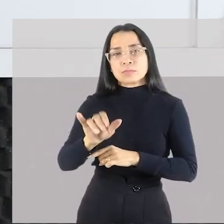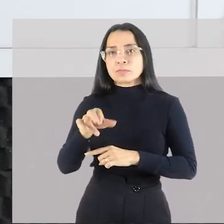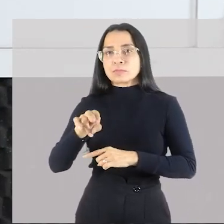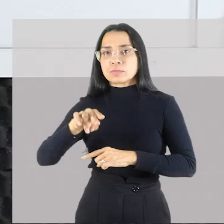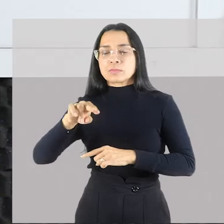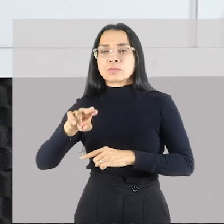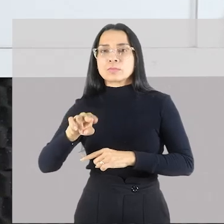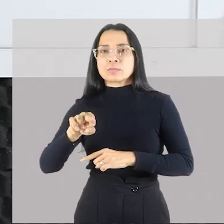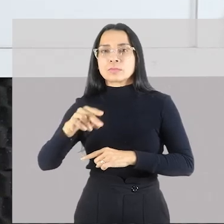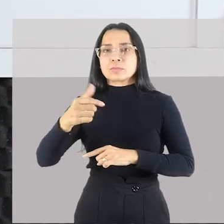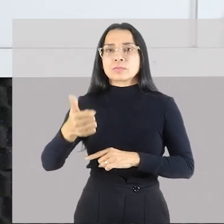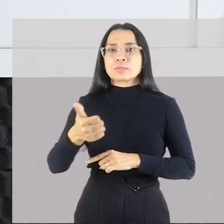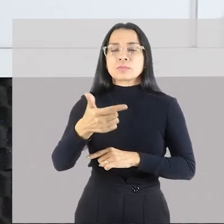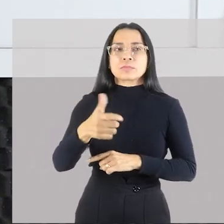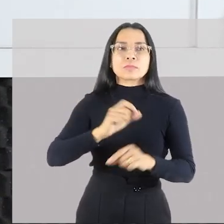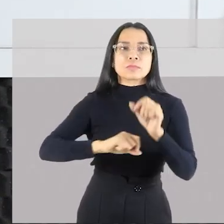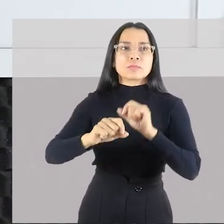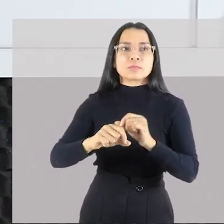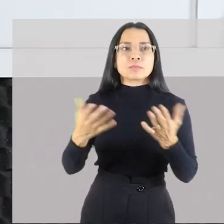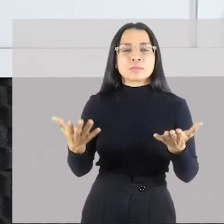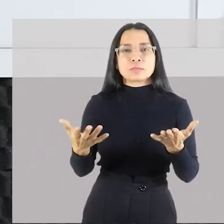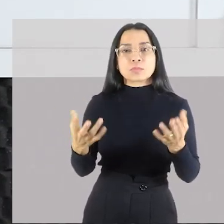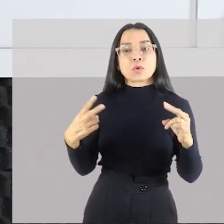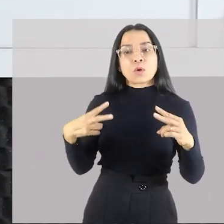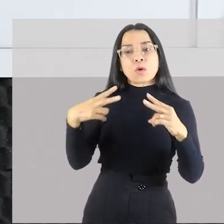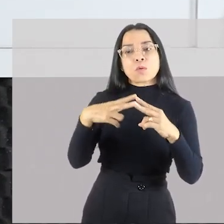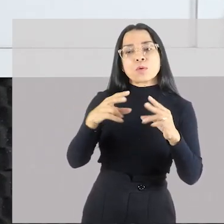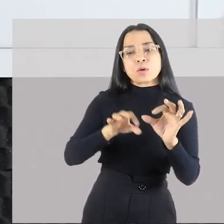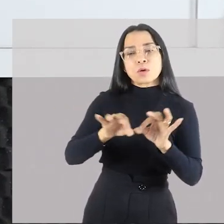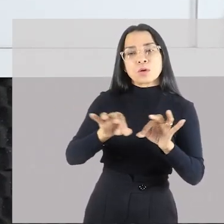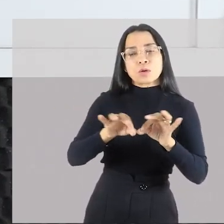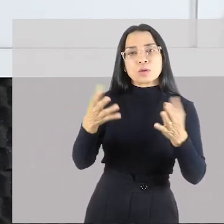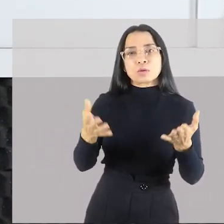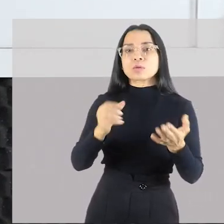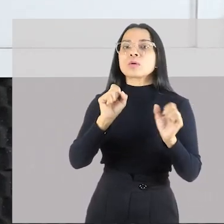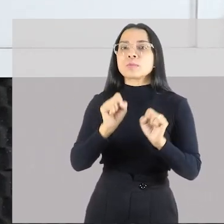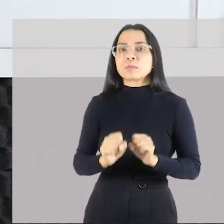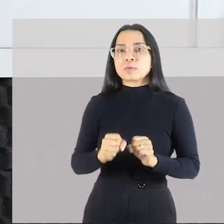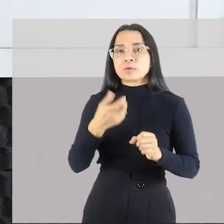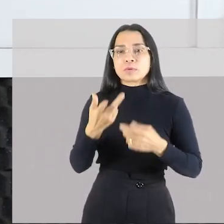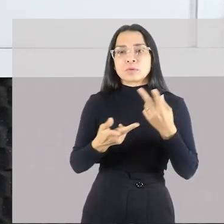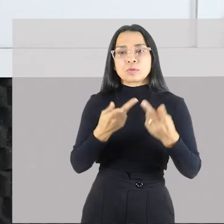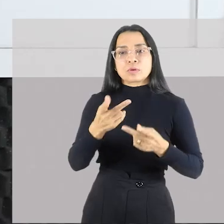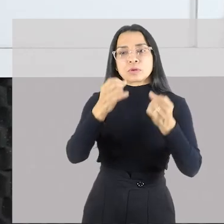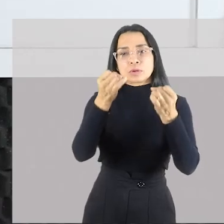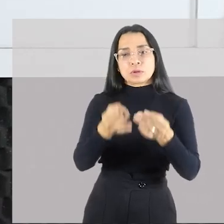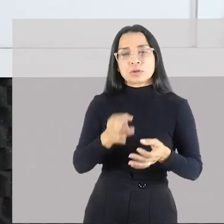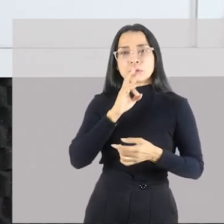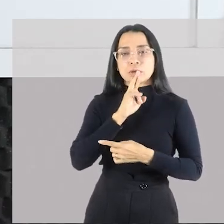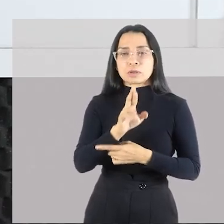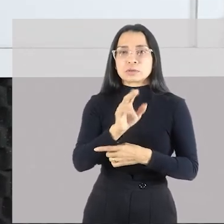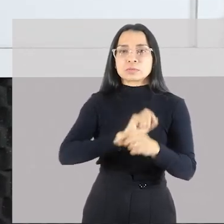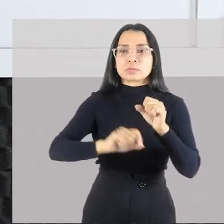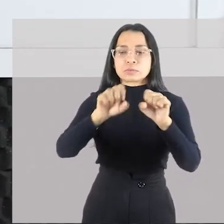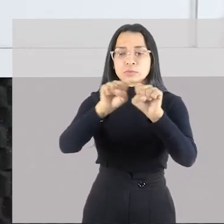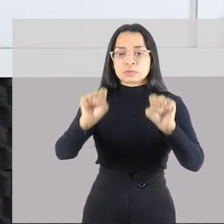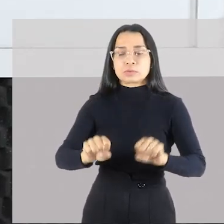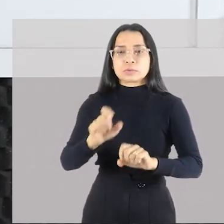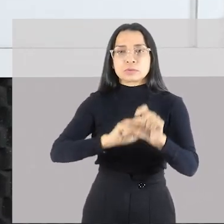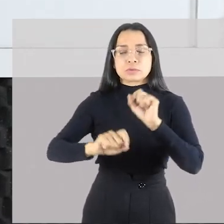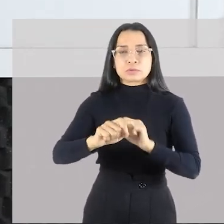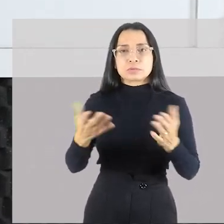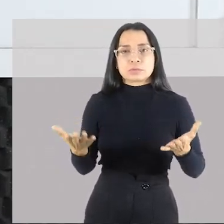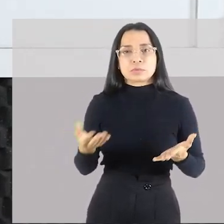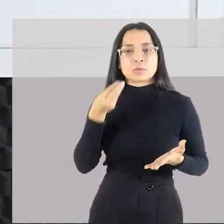de x, esse valor de y, qual deles eu posso dizer que é a solução do meu sistema? Vamos lá, vamos testar. Eu vou fazer